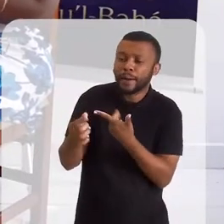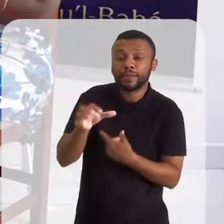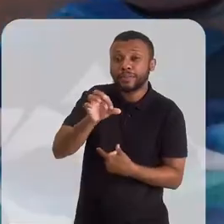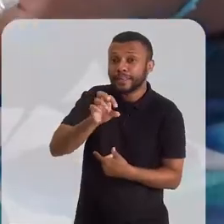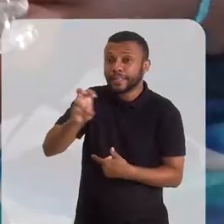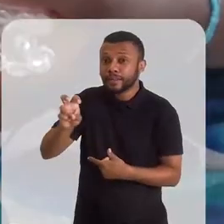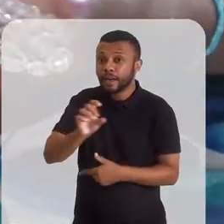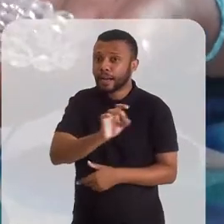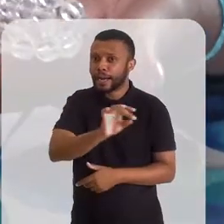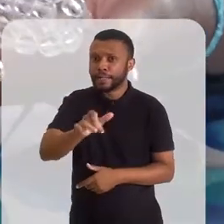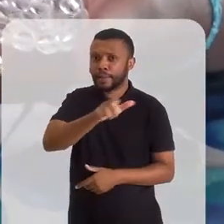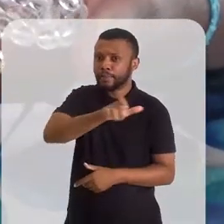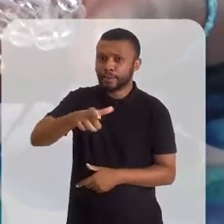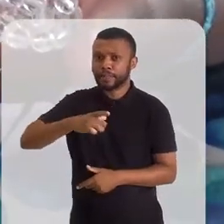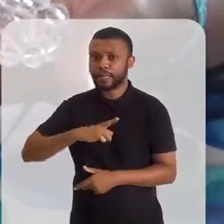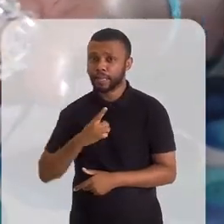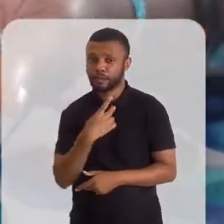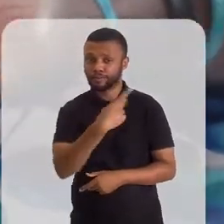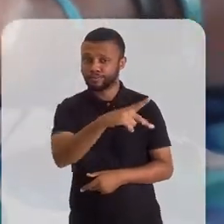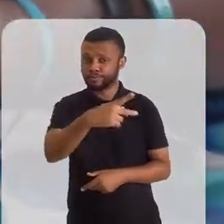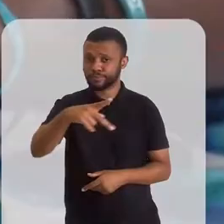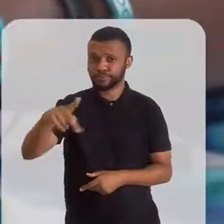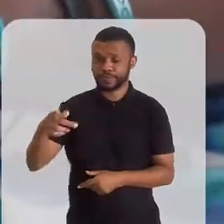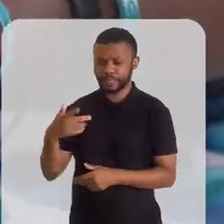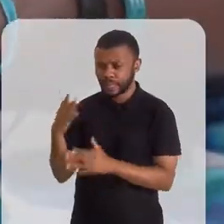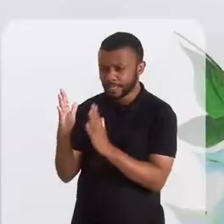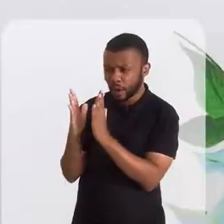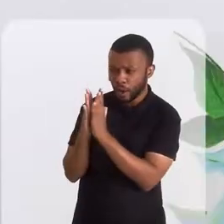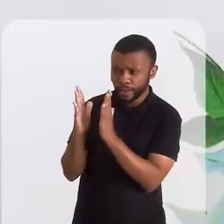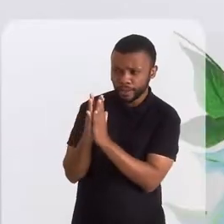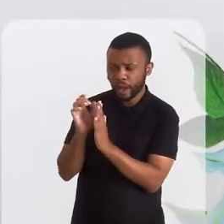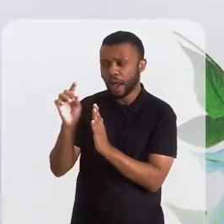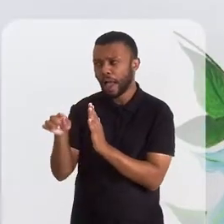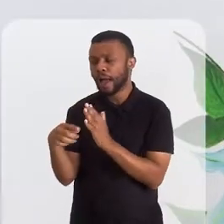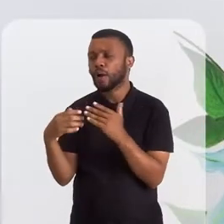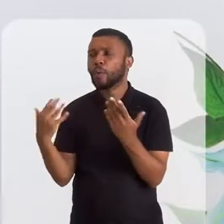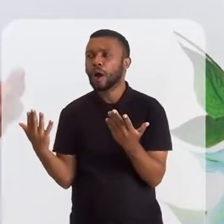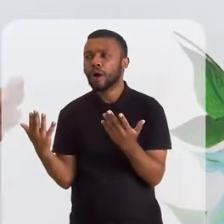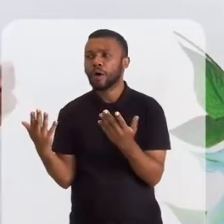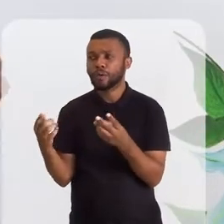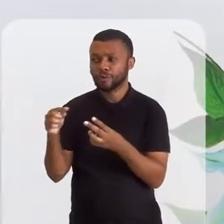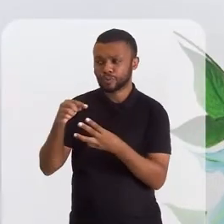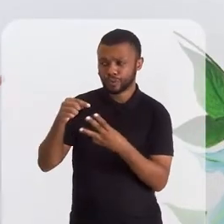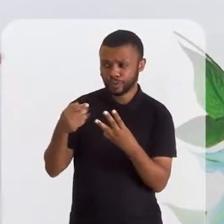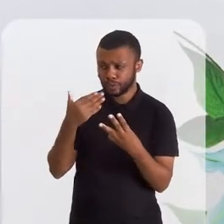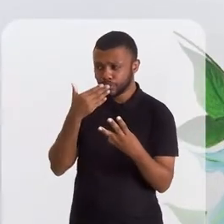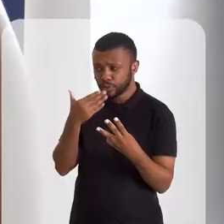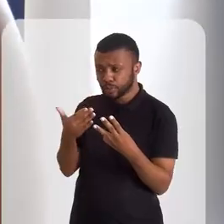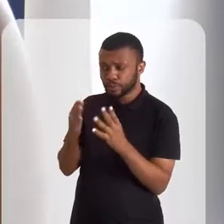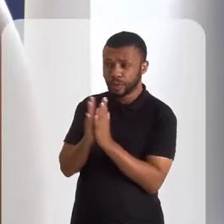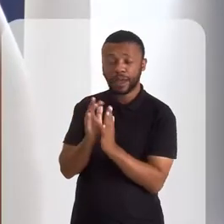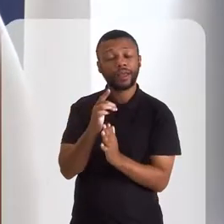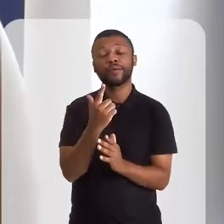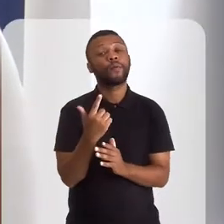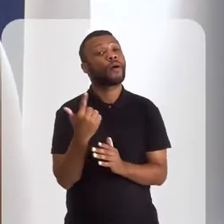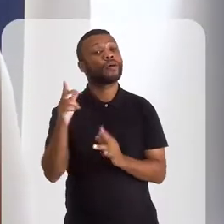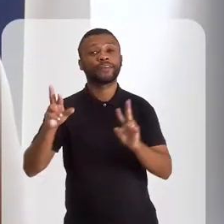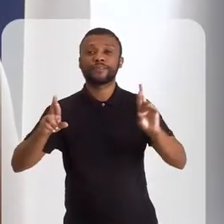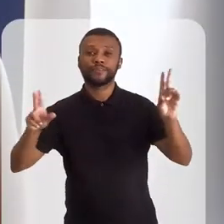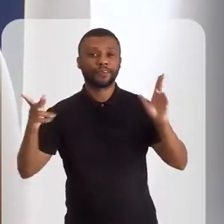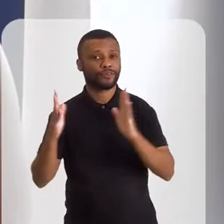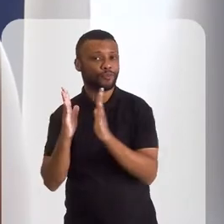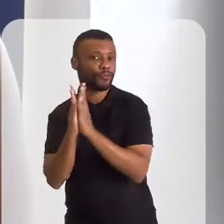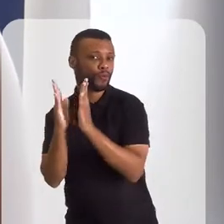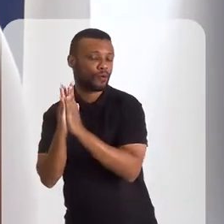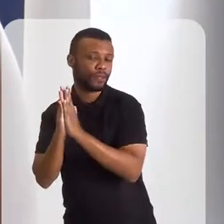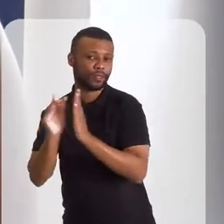Rabbá. Cada Bahá'í tem o seu específico. E essa oração? É a média? Essa é longa, uma outra, né? É